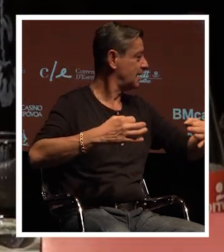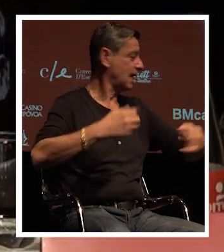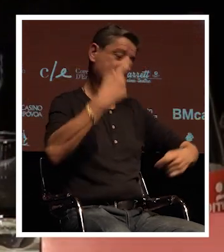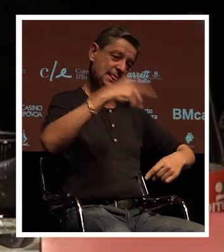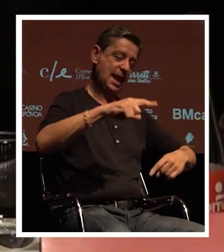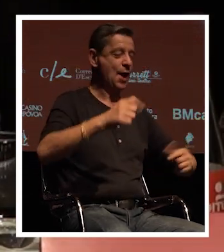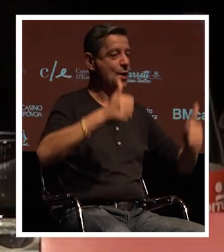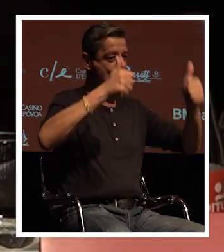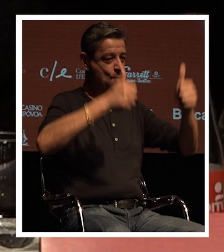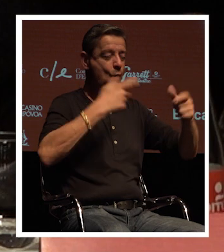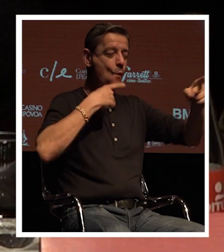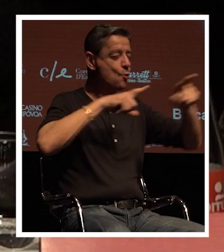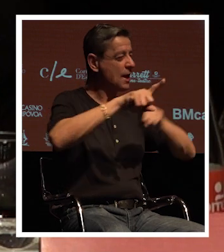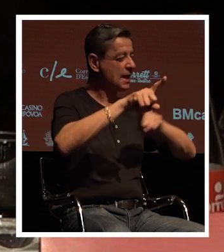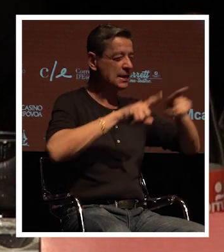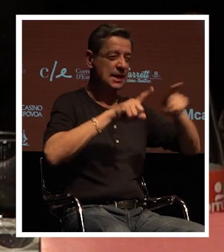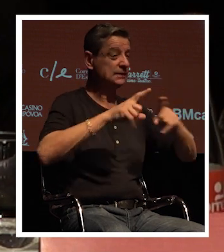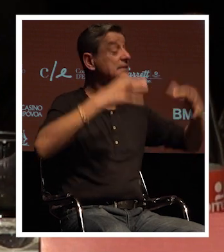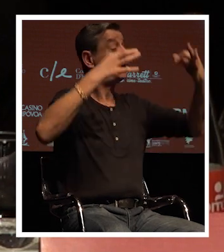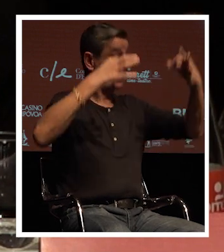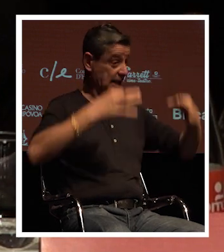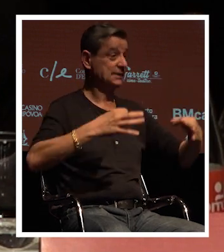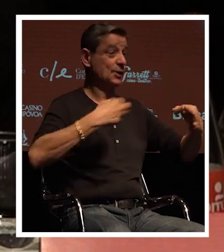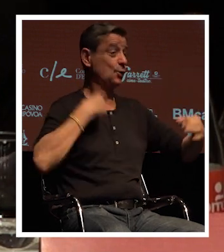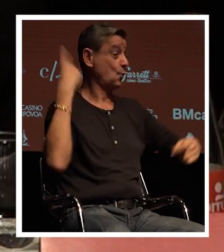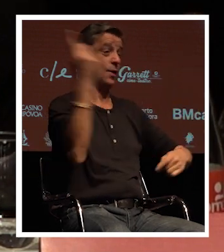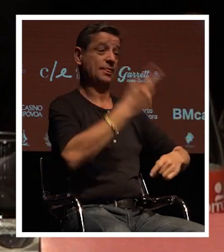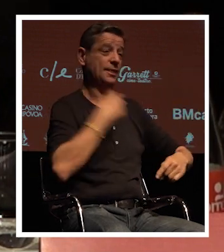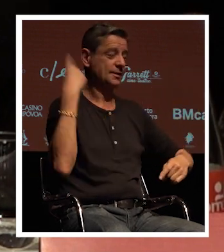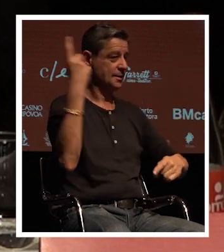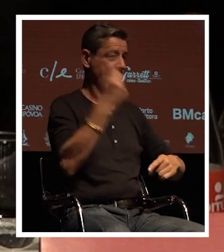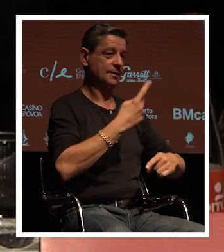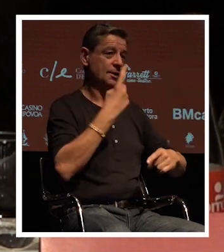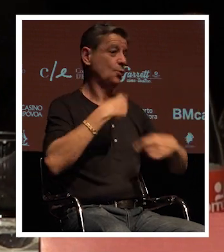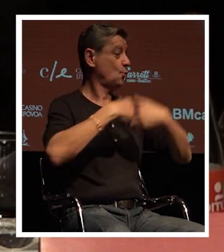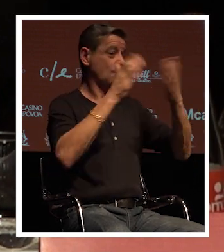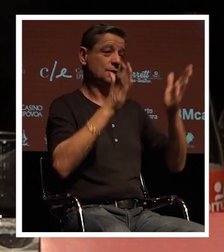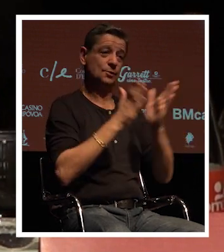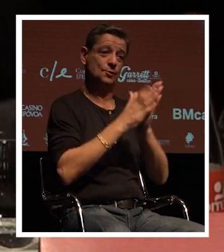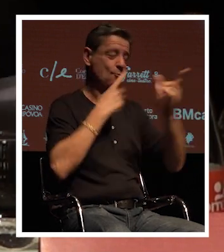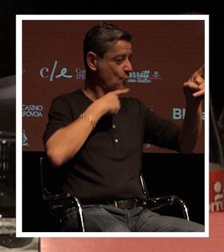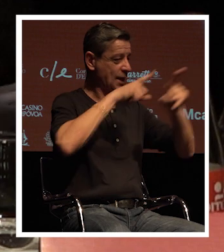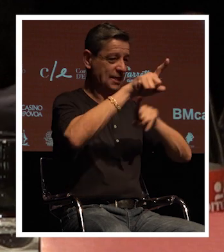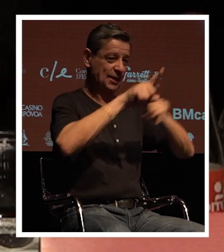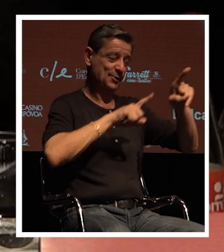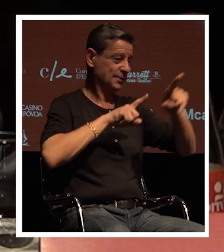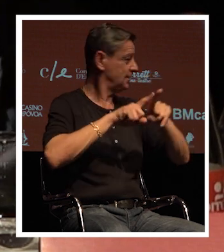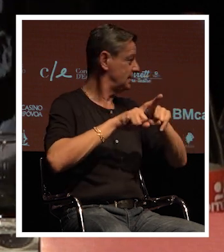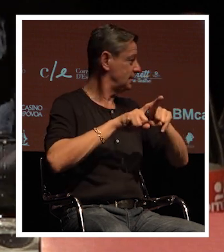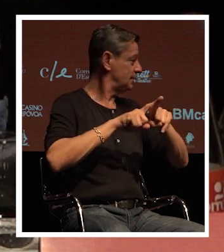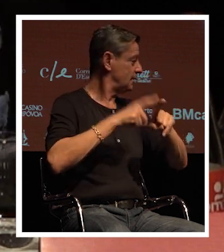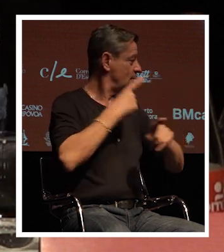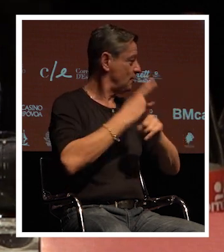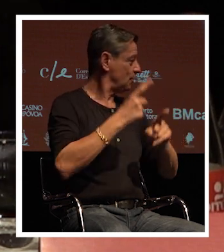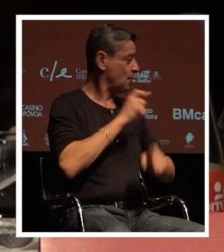bom políticos somos de certeza todos e o pessoal é político só gostava de dizer isto porque